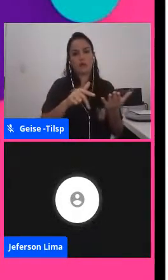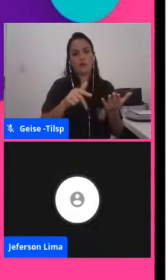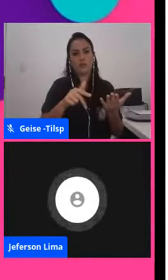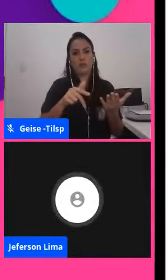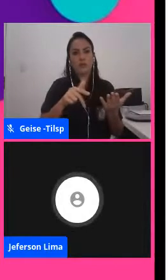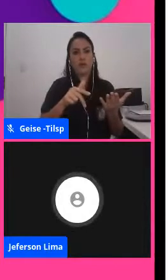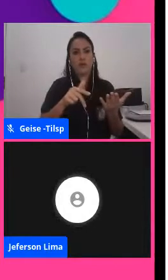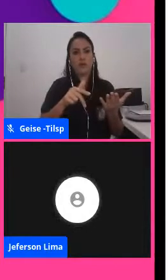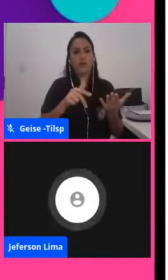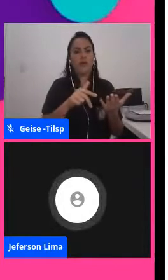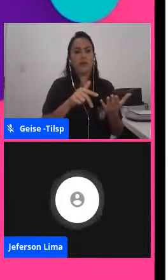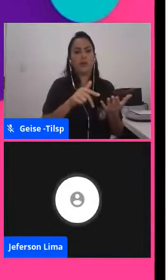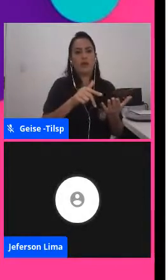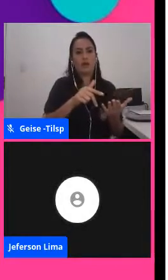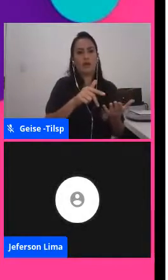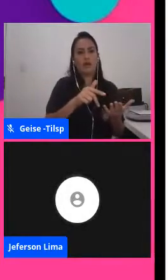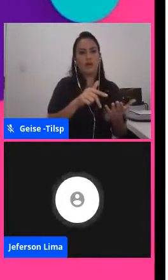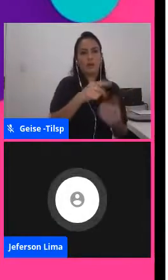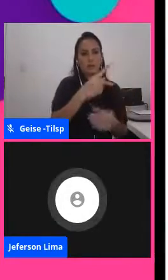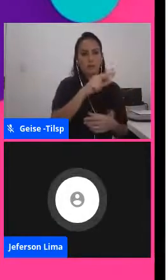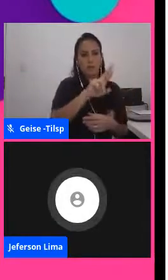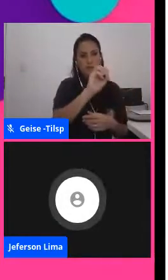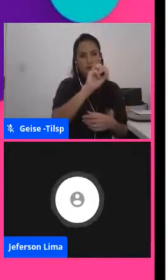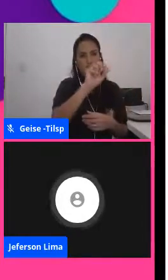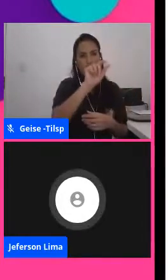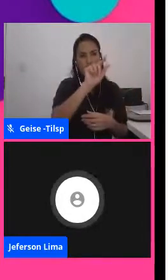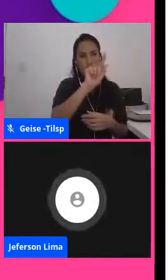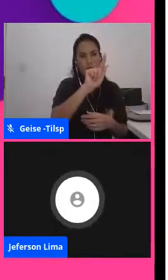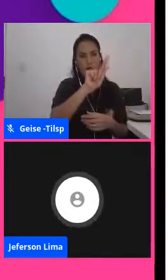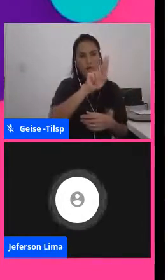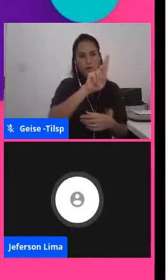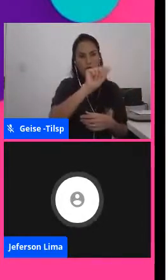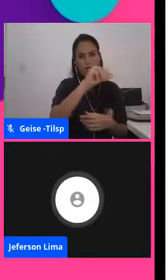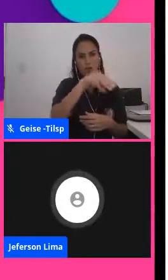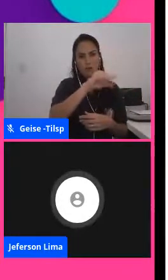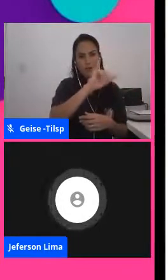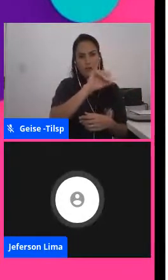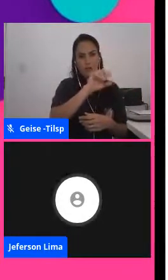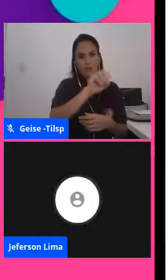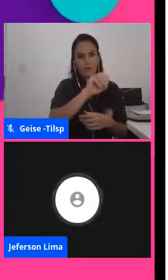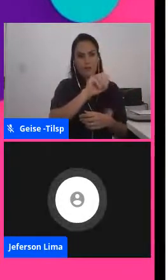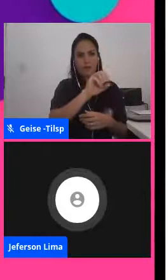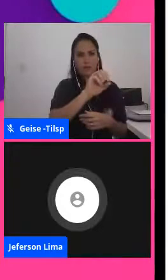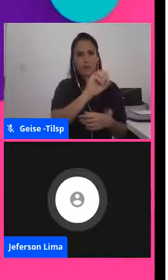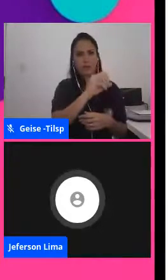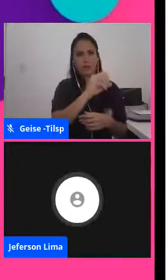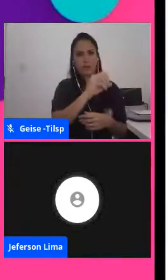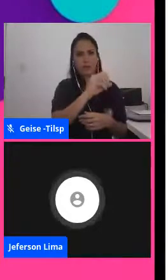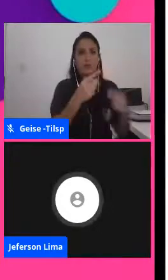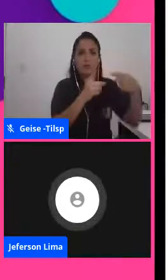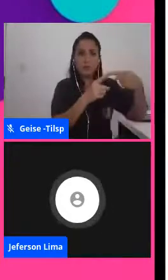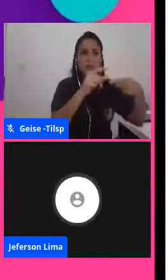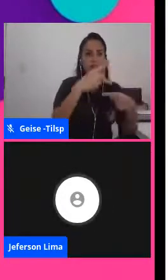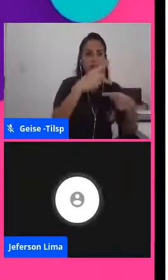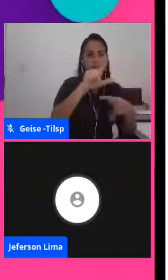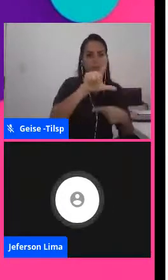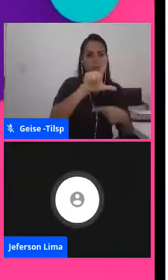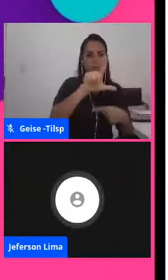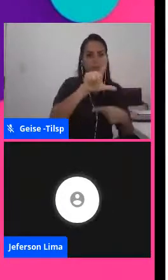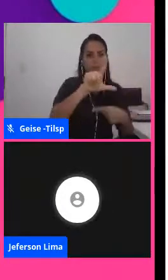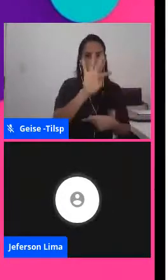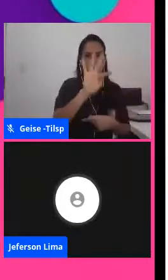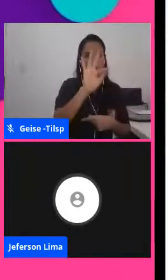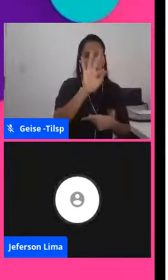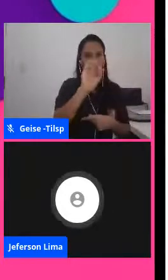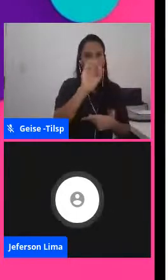Platform.io, Programino e por aí vai. O Platform.io é o que tem mais se destacado entre eles aí. Se a gente tivesse um pouquinho mais de tempo,